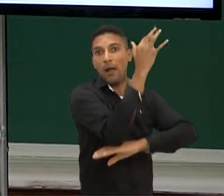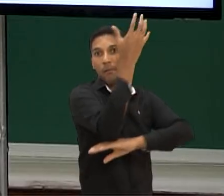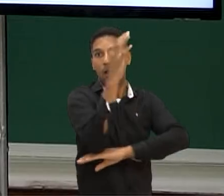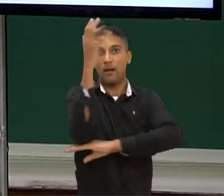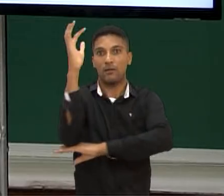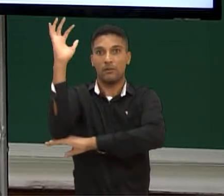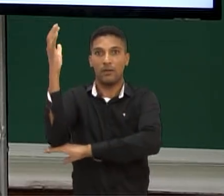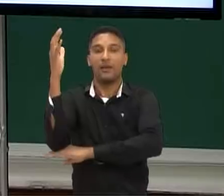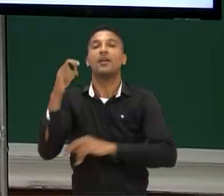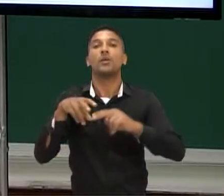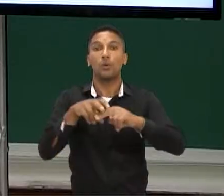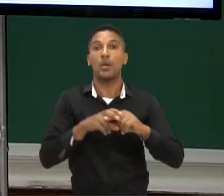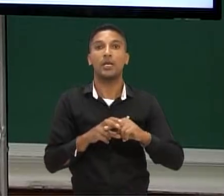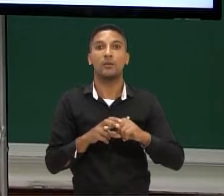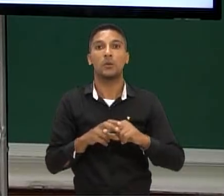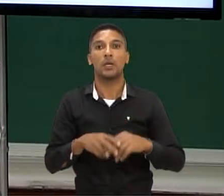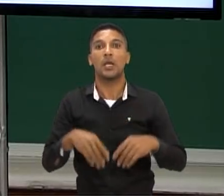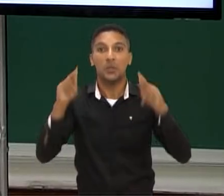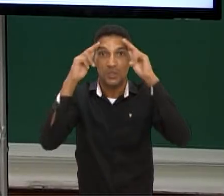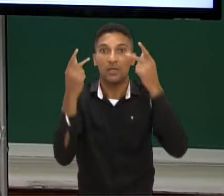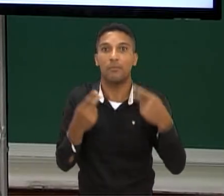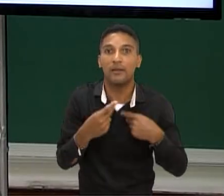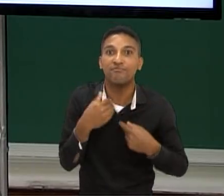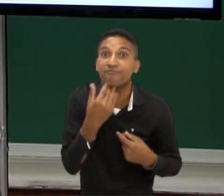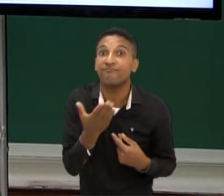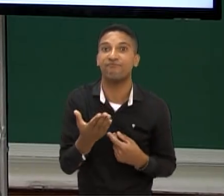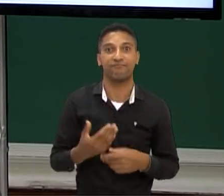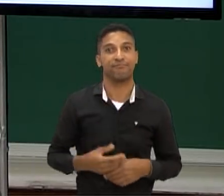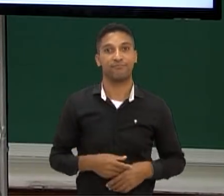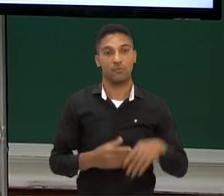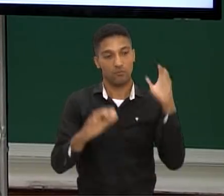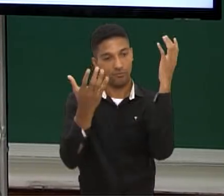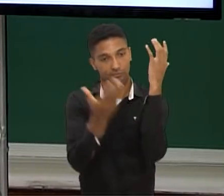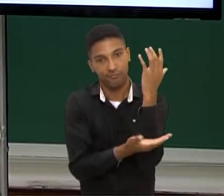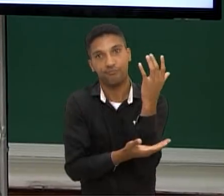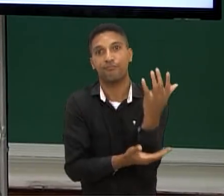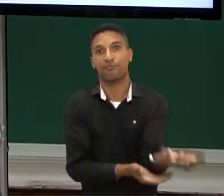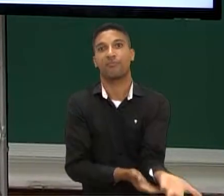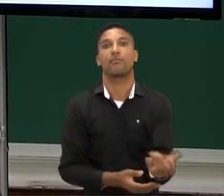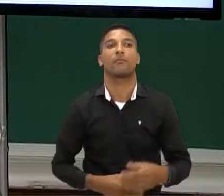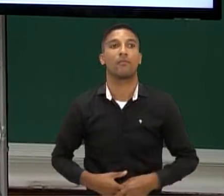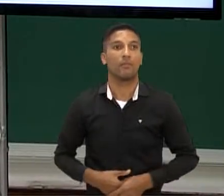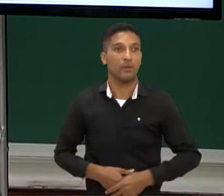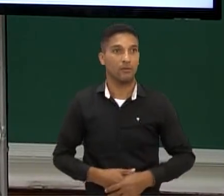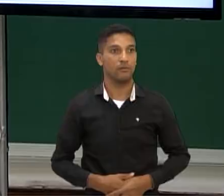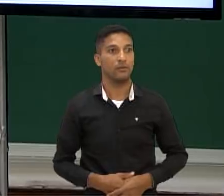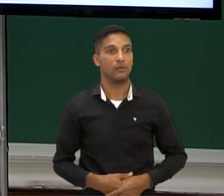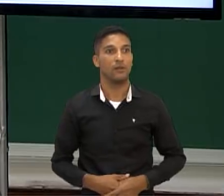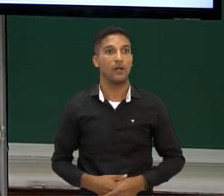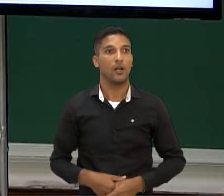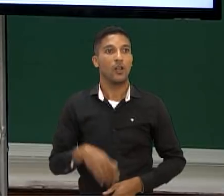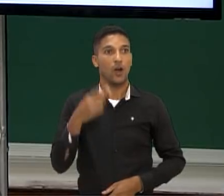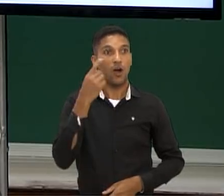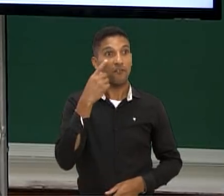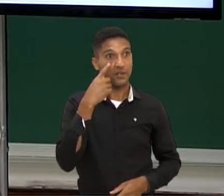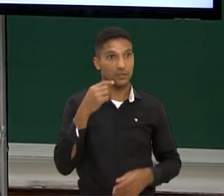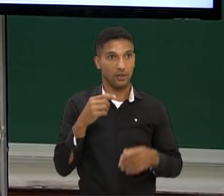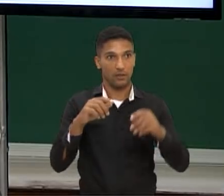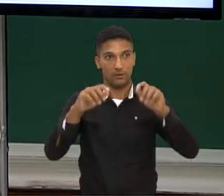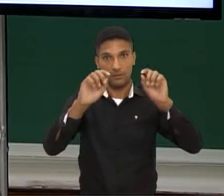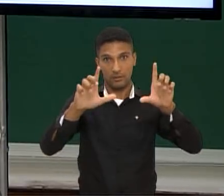estávamos falando aqui? Lembram da imagem? Aqui, ó, essa imagem, floresta